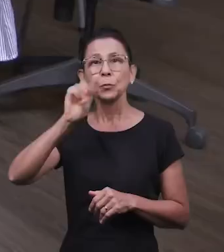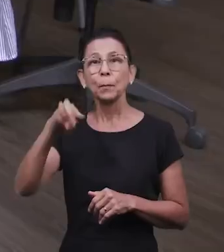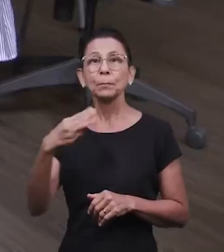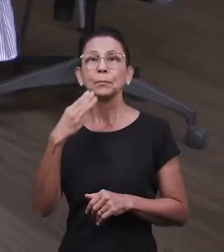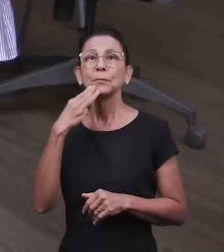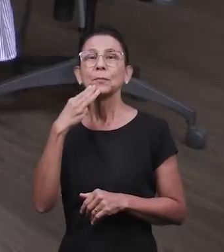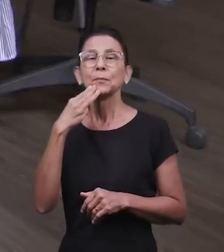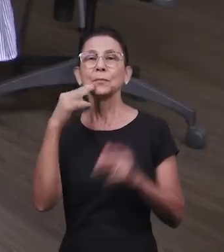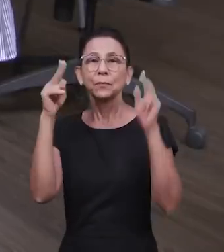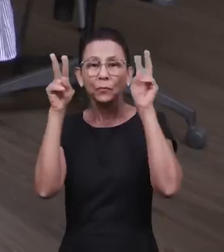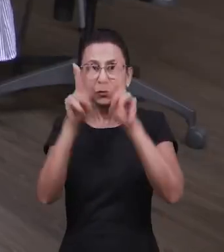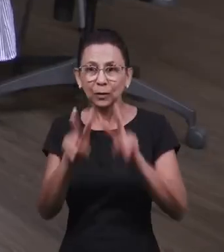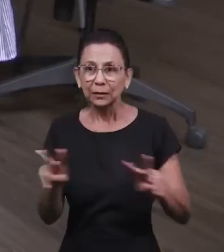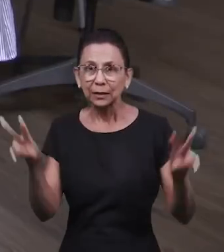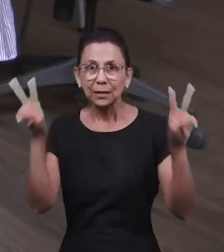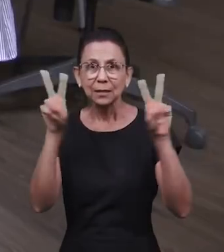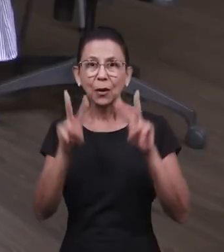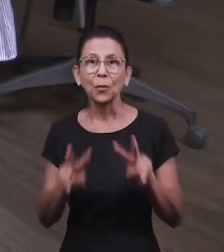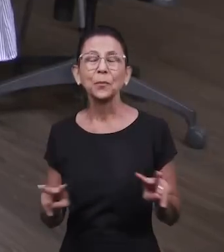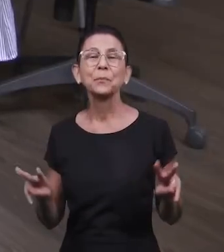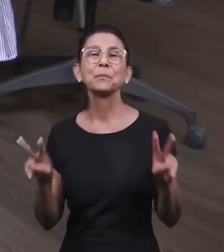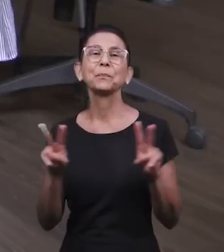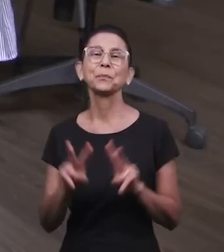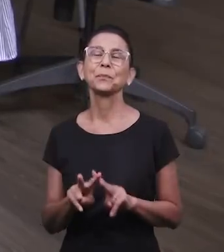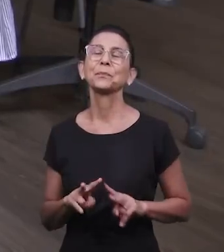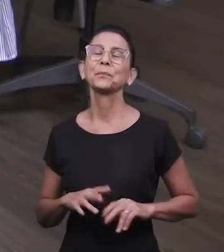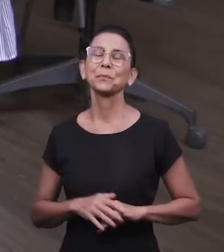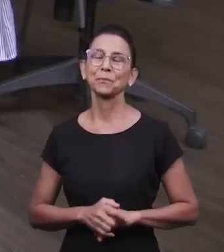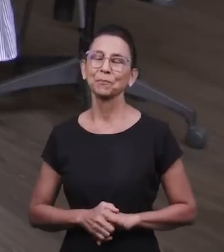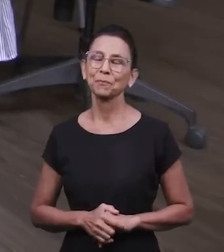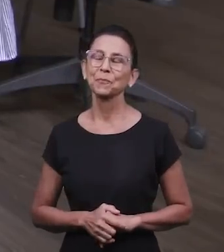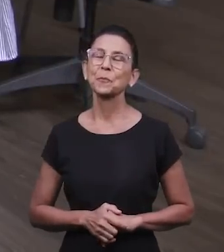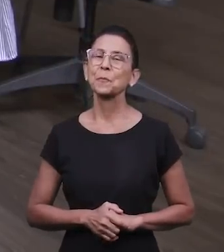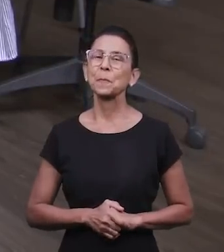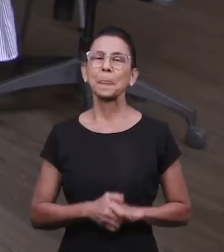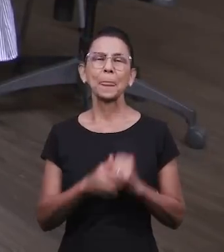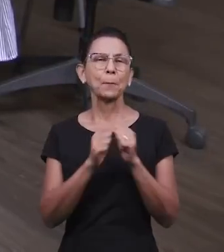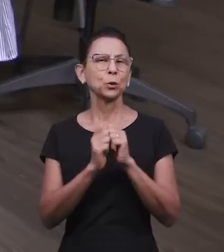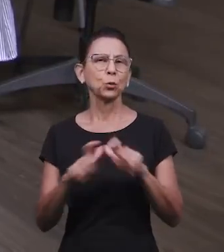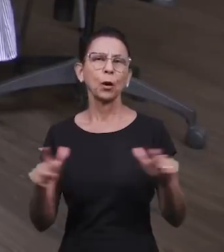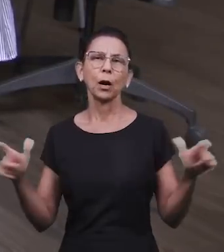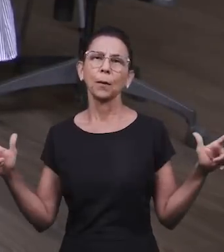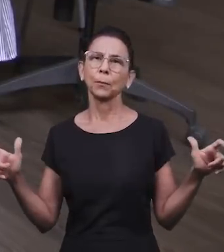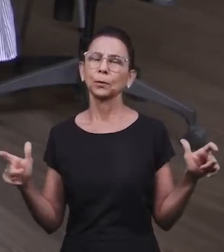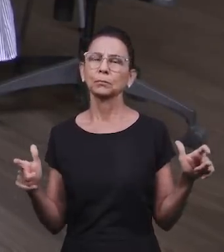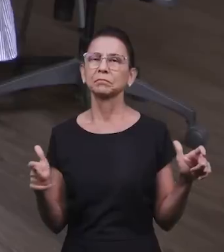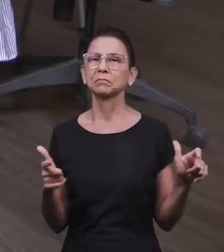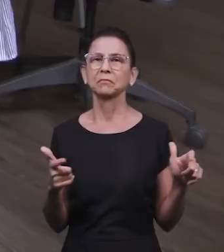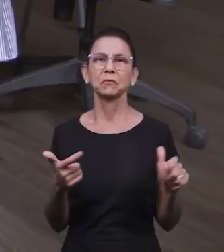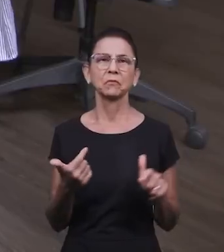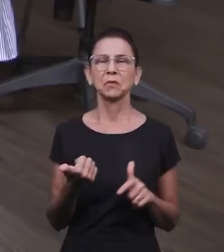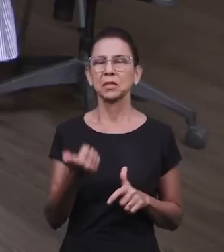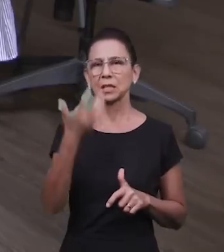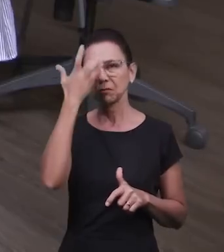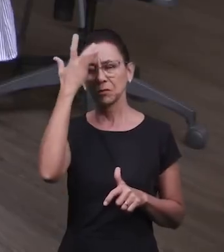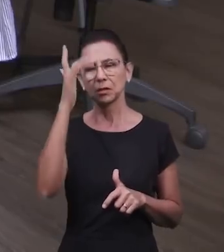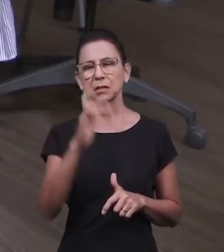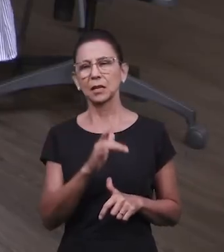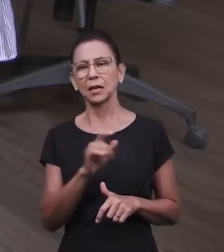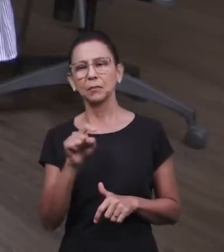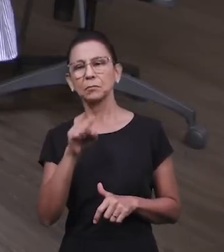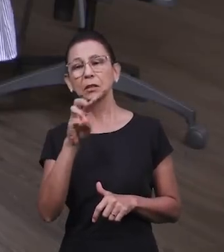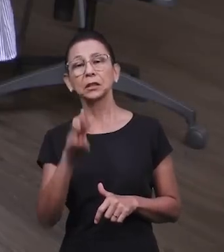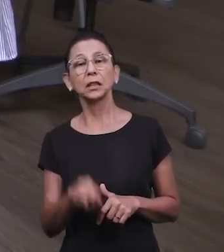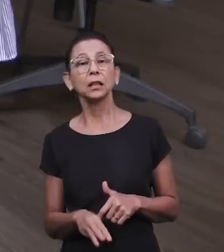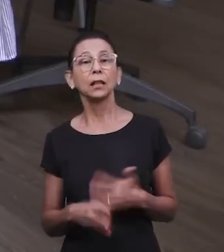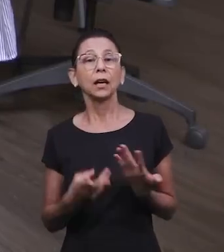pessoas visualizando. Então esses números são muito expressivos, a gente não consegue identificar quem é qual o momento daquela pessoa, o que